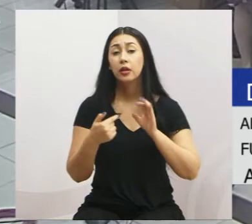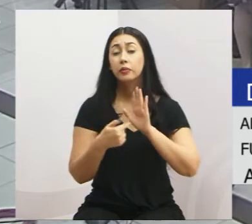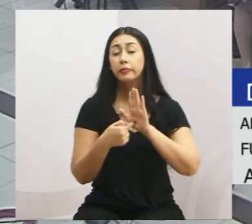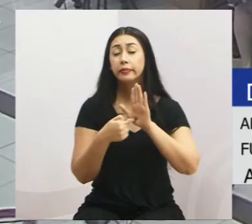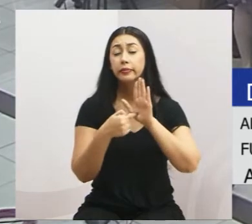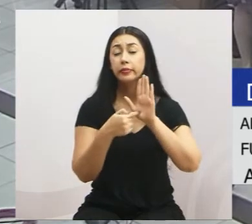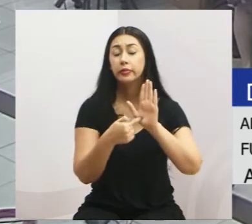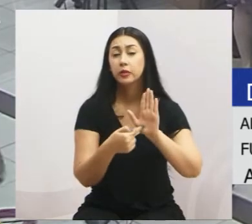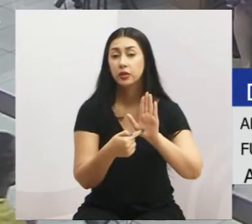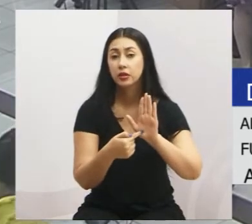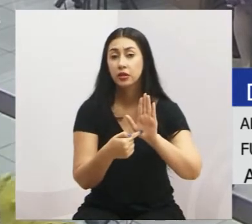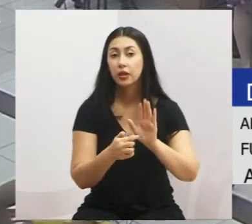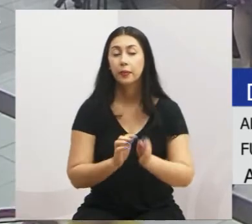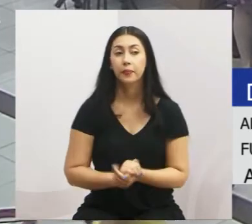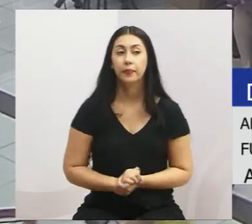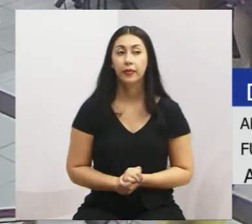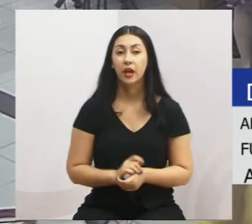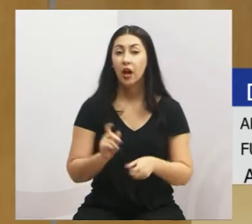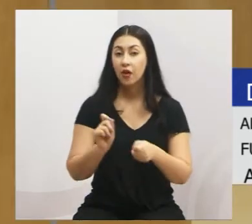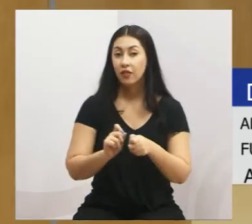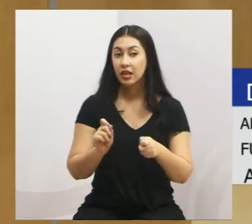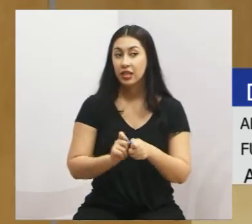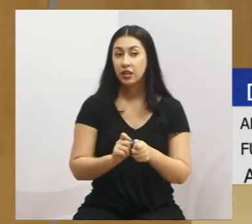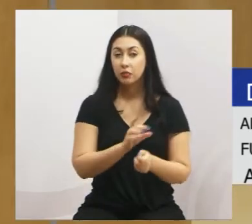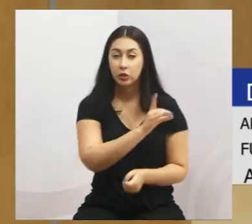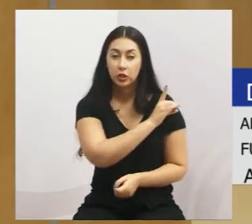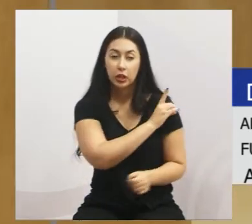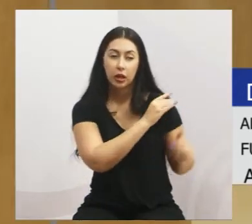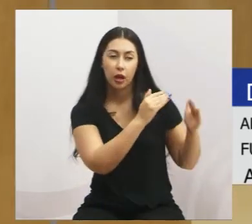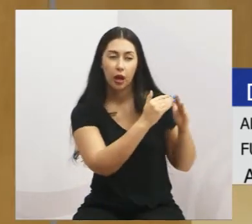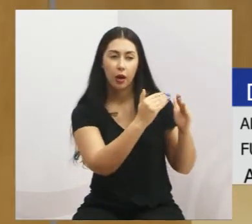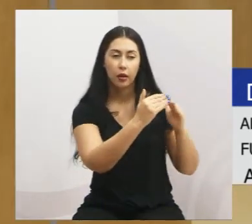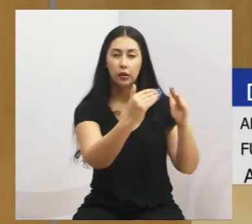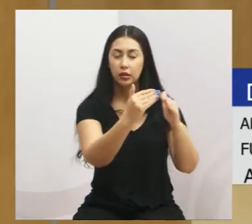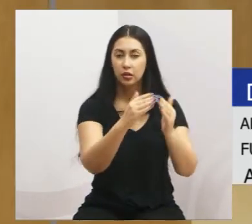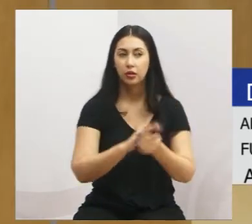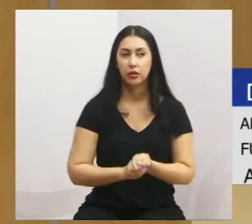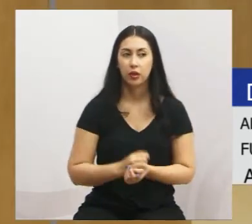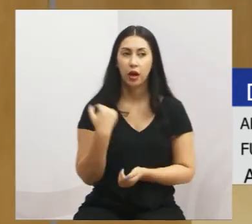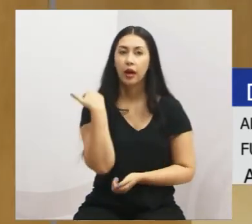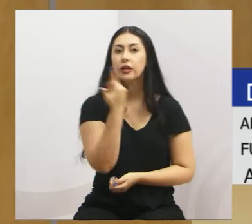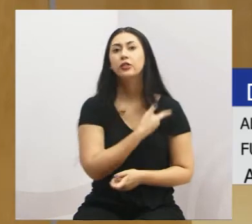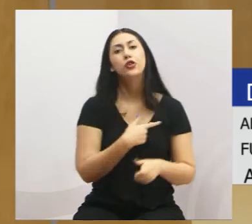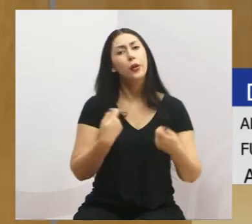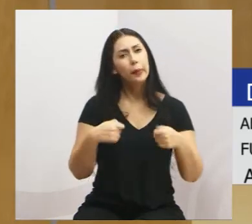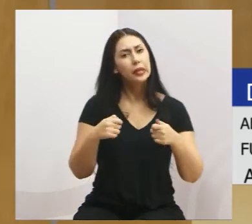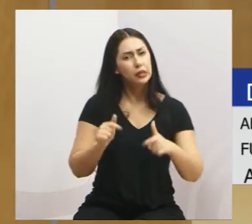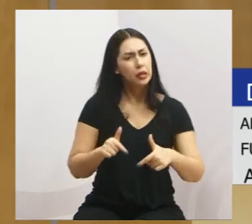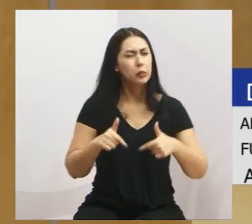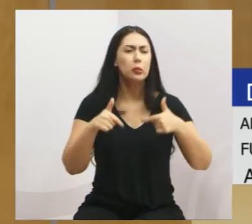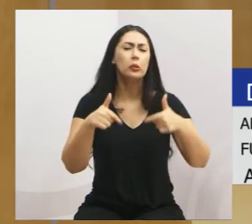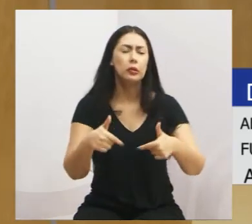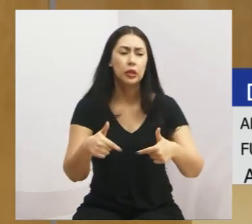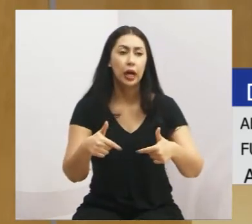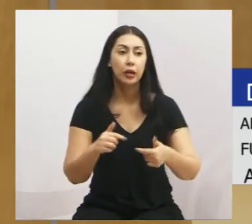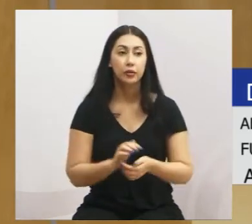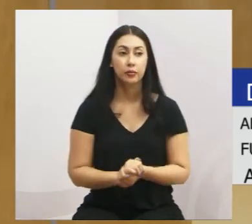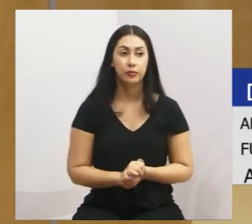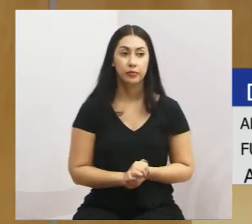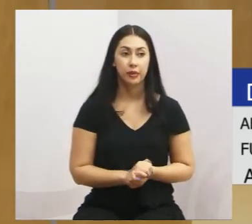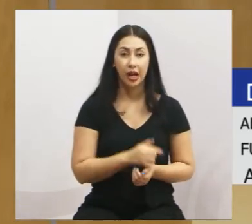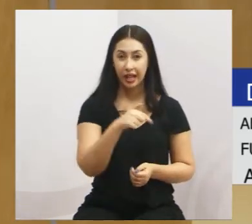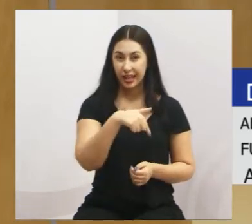aqui que está sendo criada a diretoria de habitação. Nós precisamos enfrentar esse tema. Jacareí não constrói